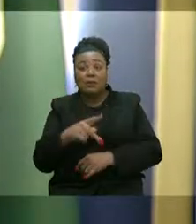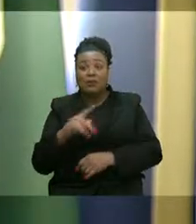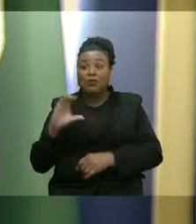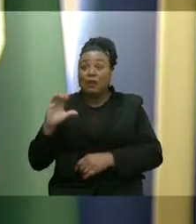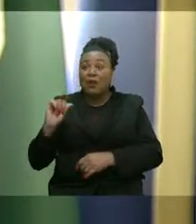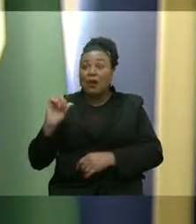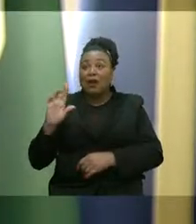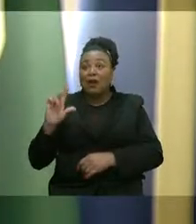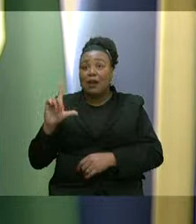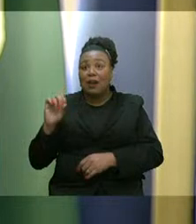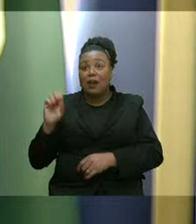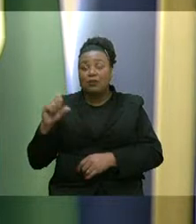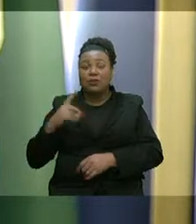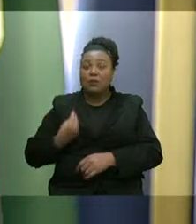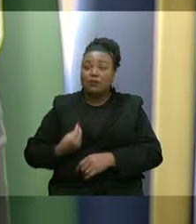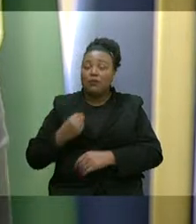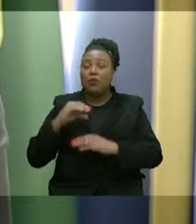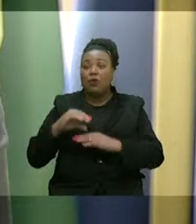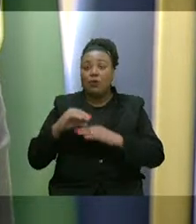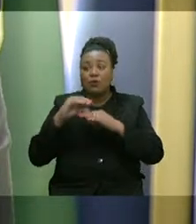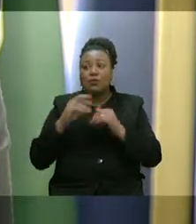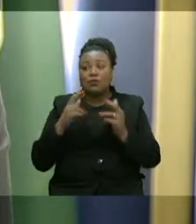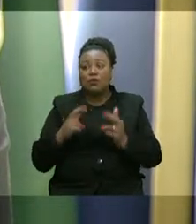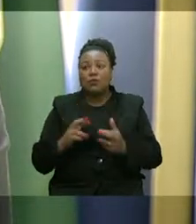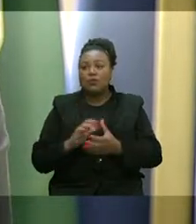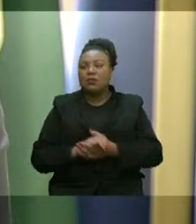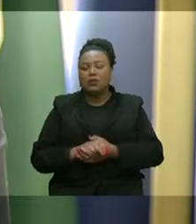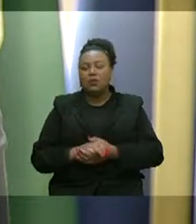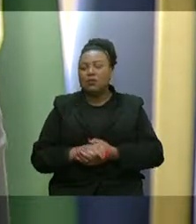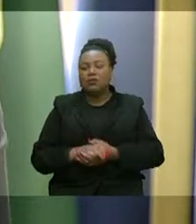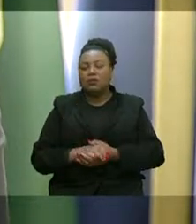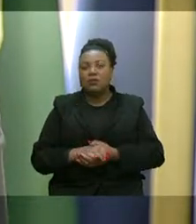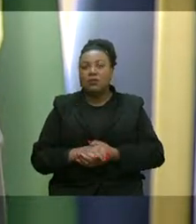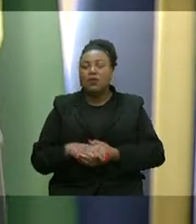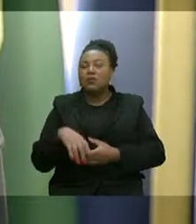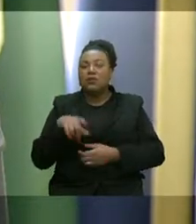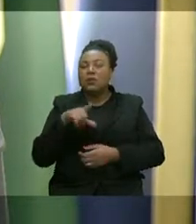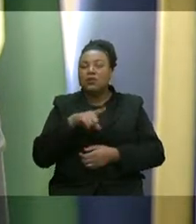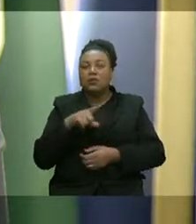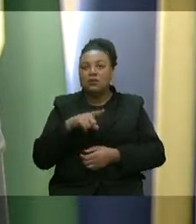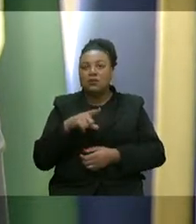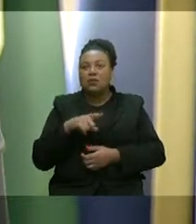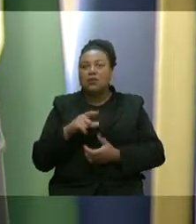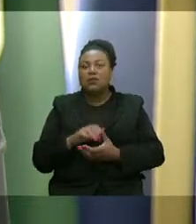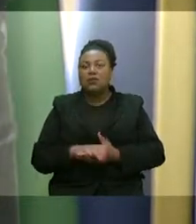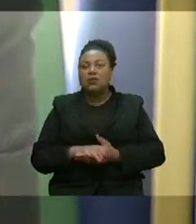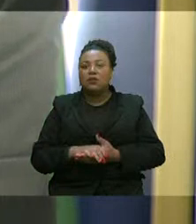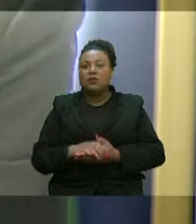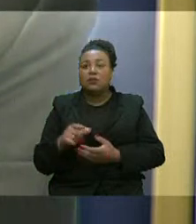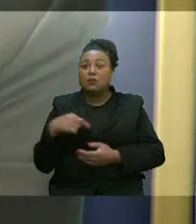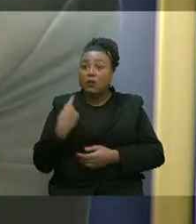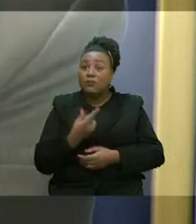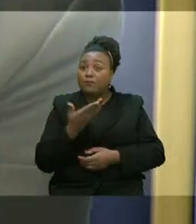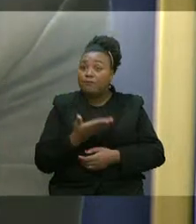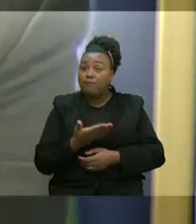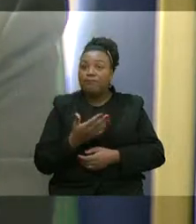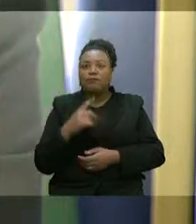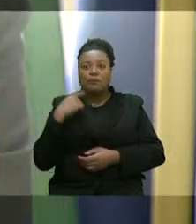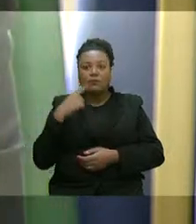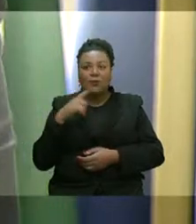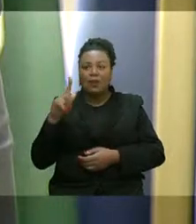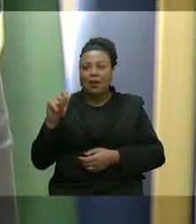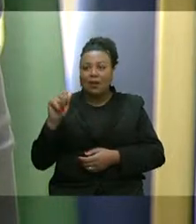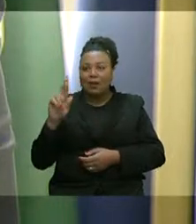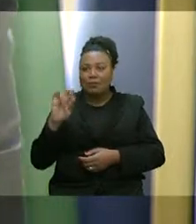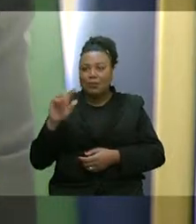Carlos Isaia, que está lá no Conselho Regional de Medicina, porque quando o nosso nobre deputado Gabriel